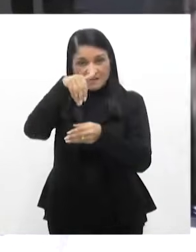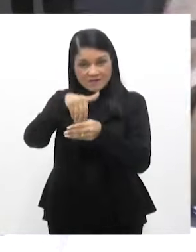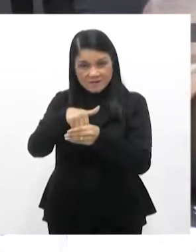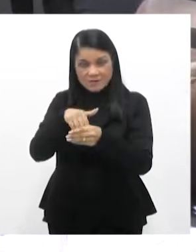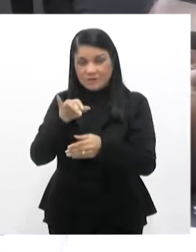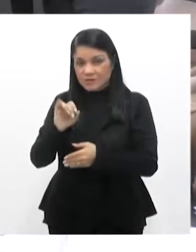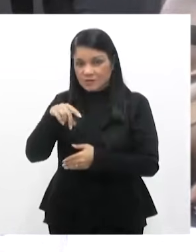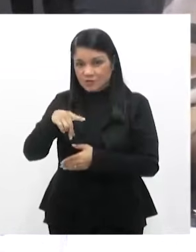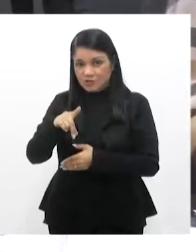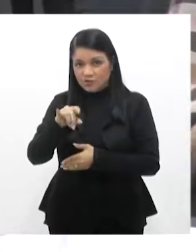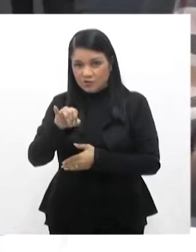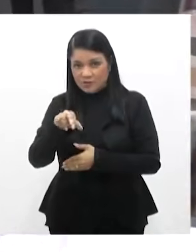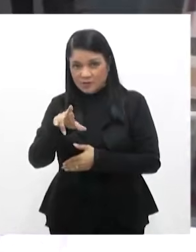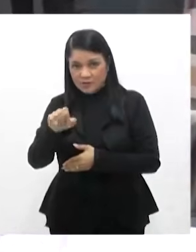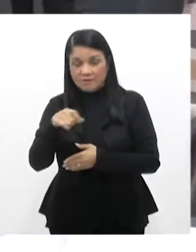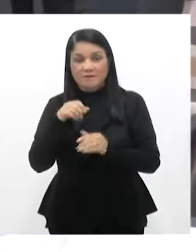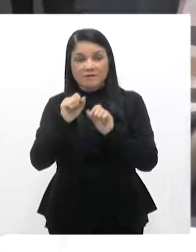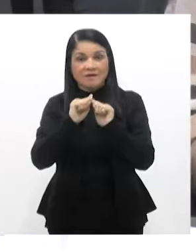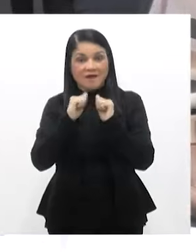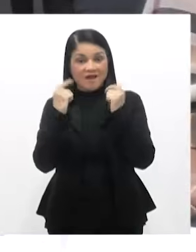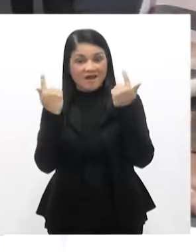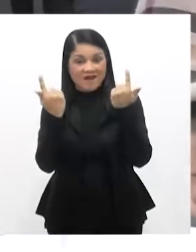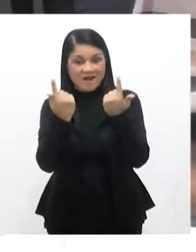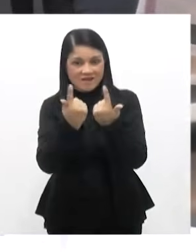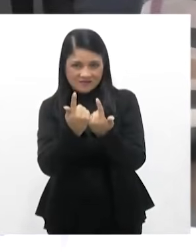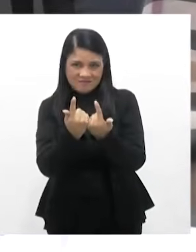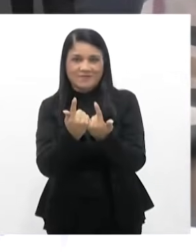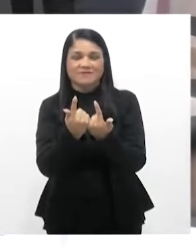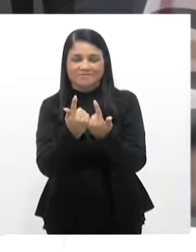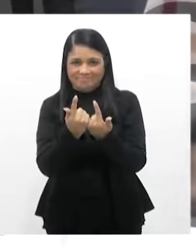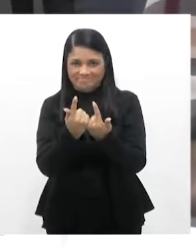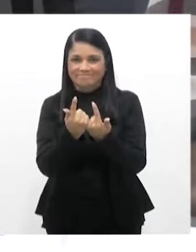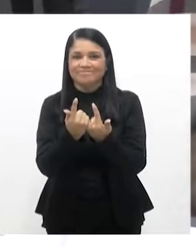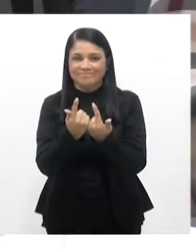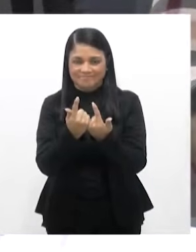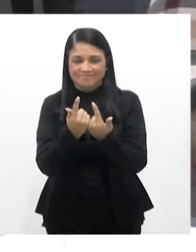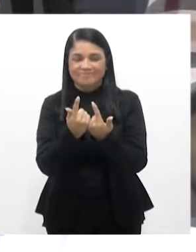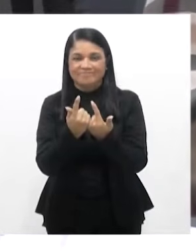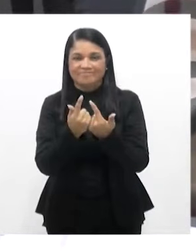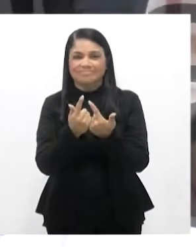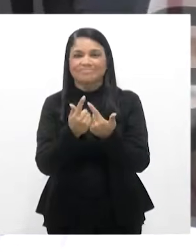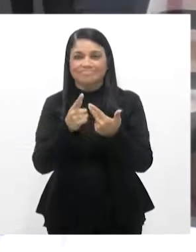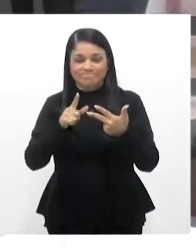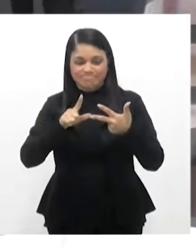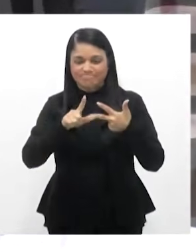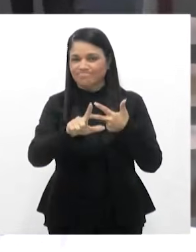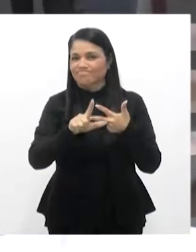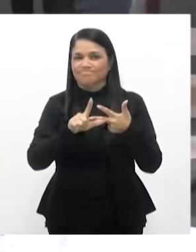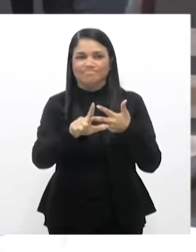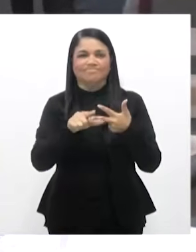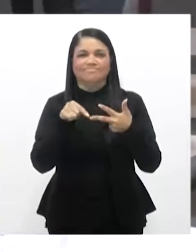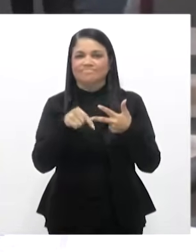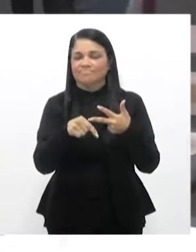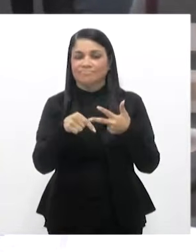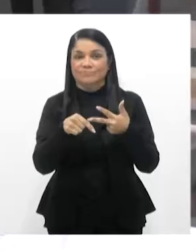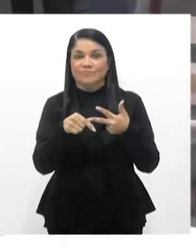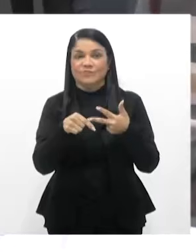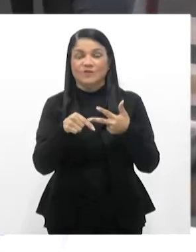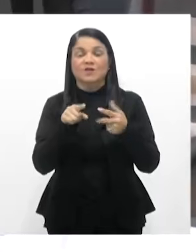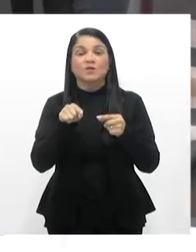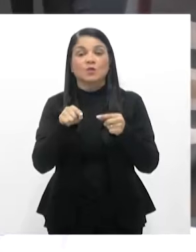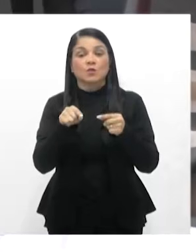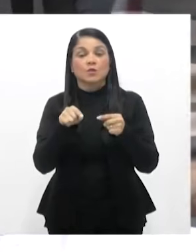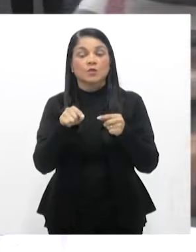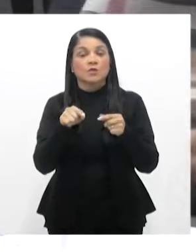indiretas são as assembleias legislativas, vírgula, desde que